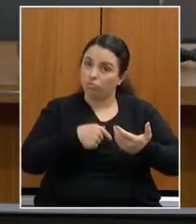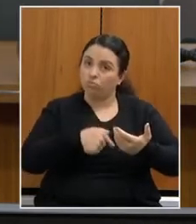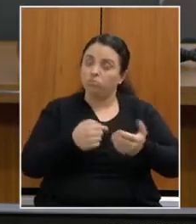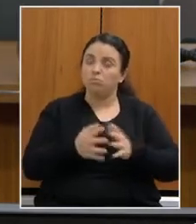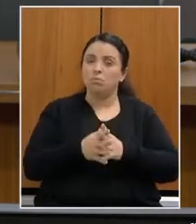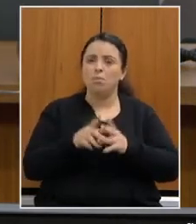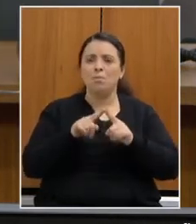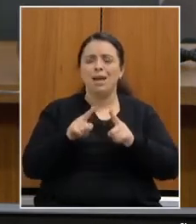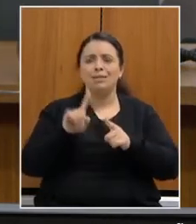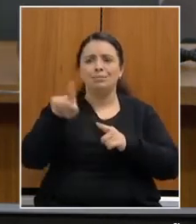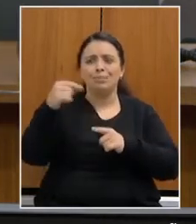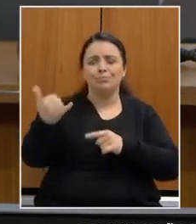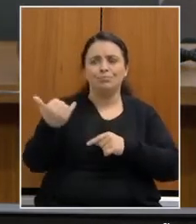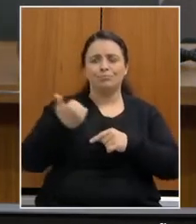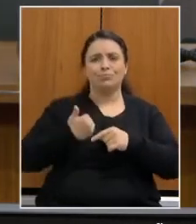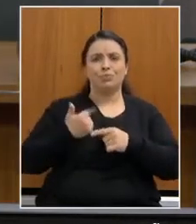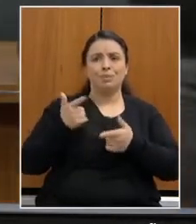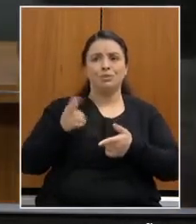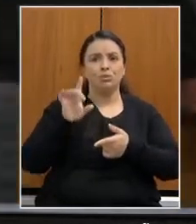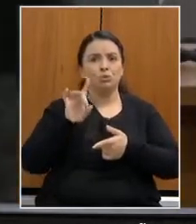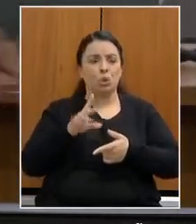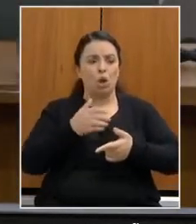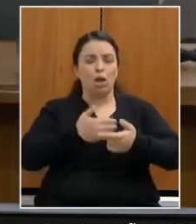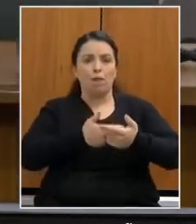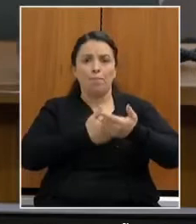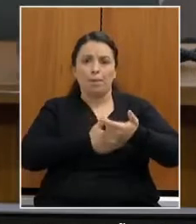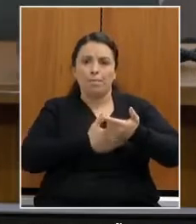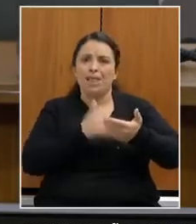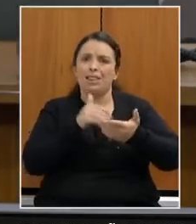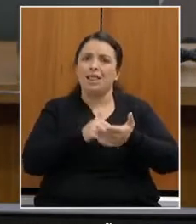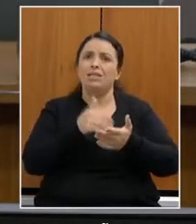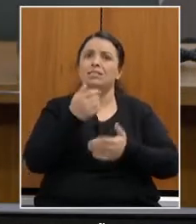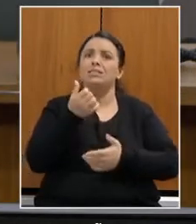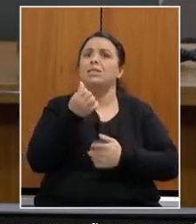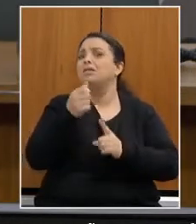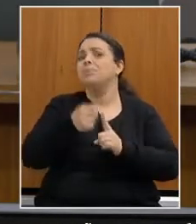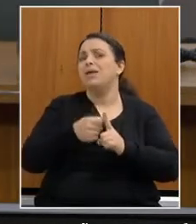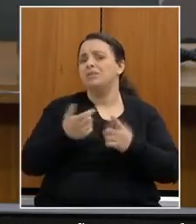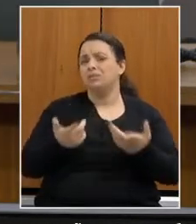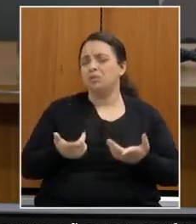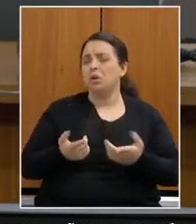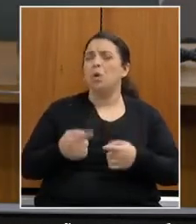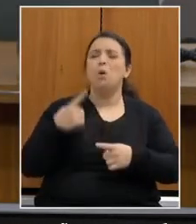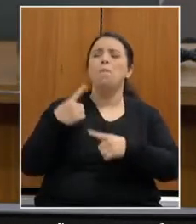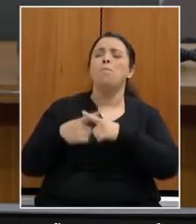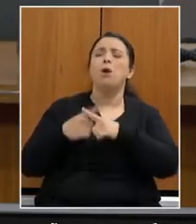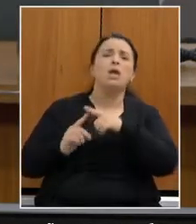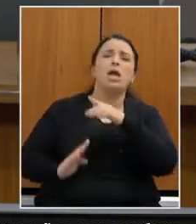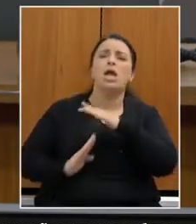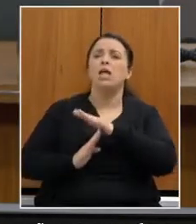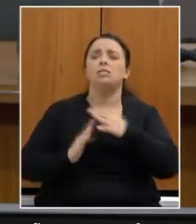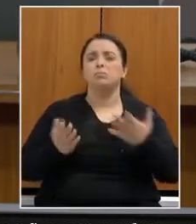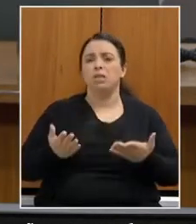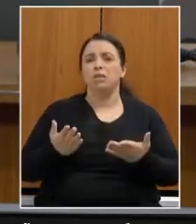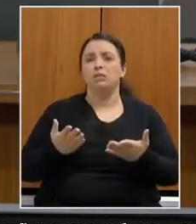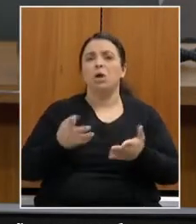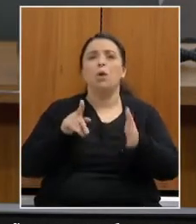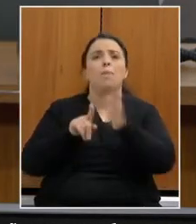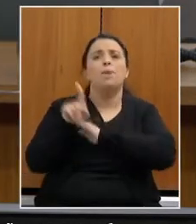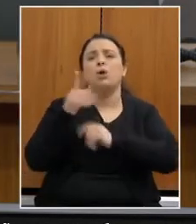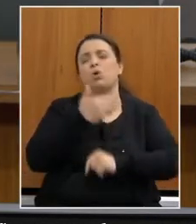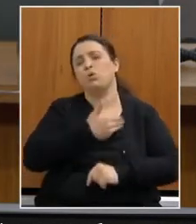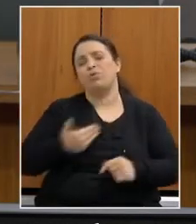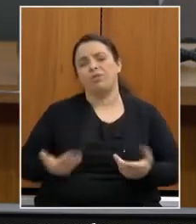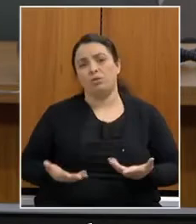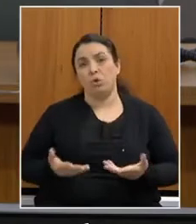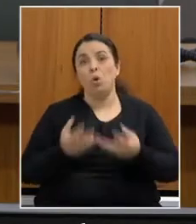até os seis meses. Por que essa restrição governador sendo que muitas mulheres têm bebê com